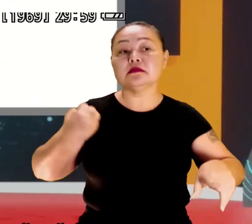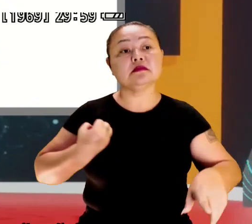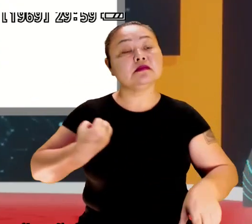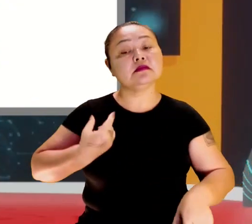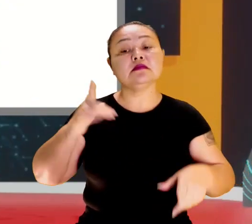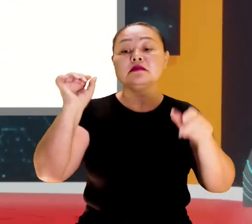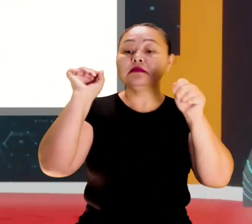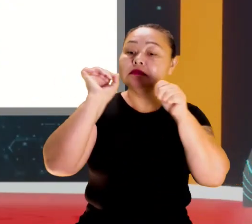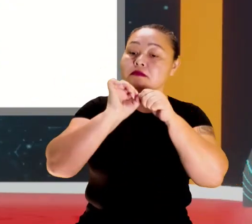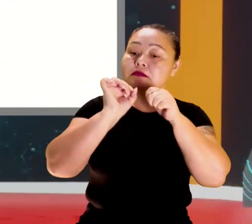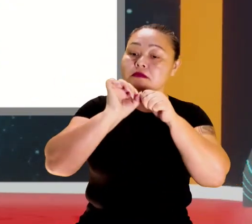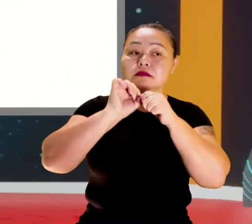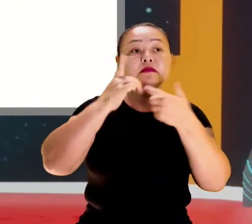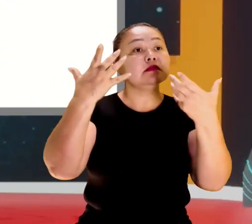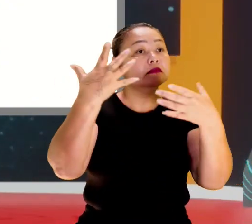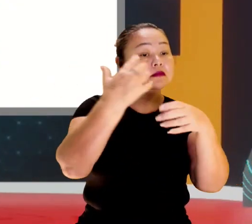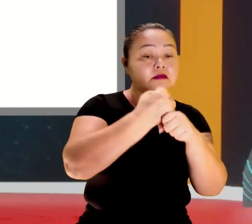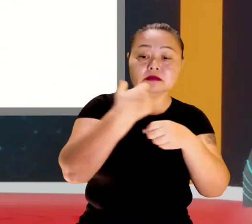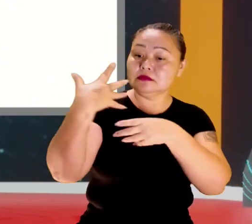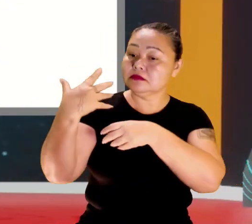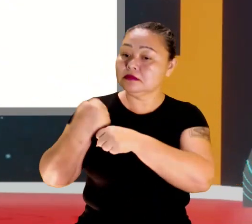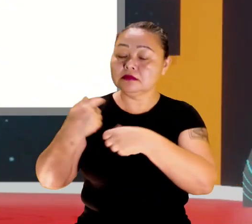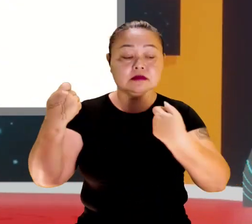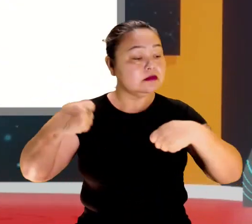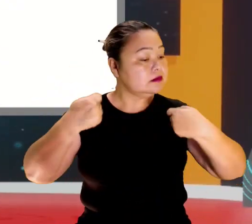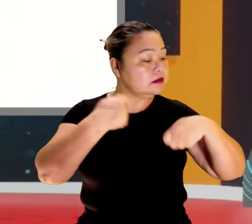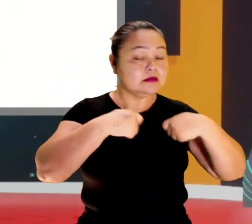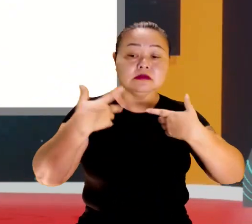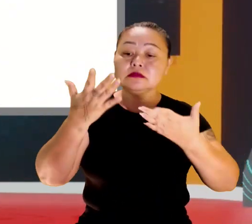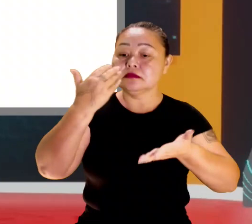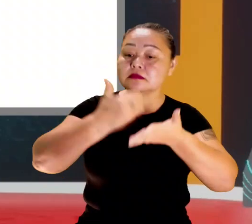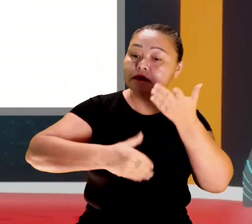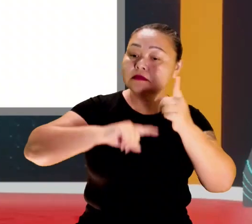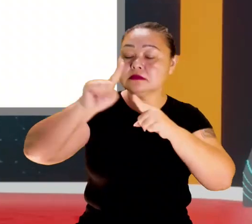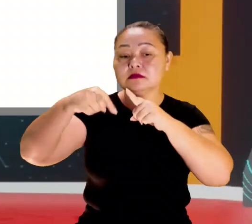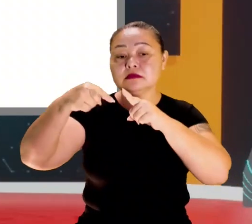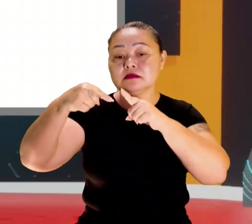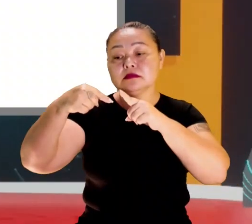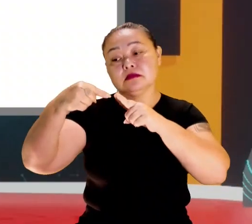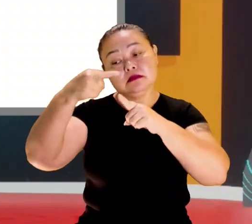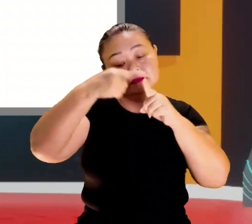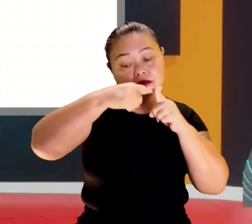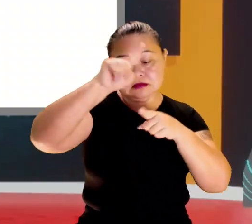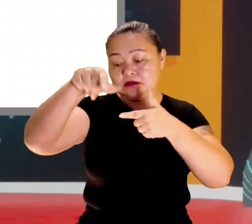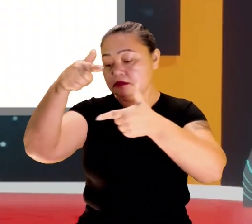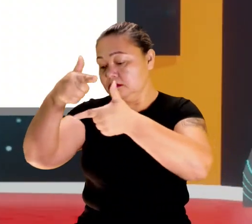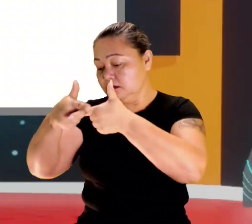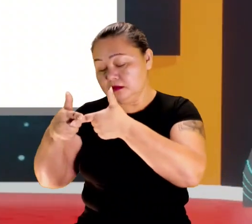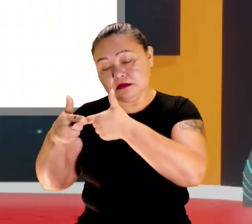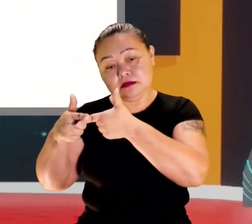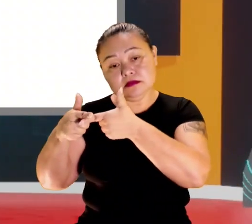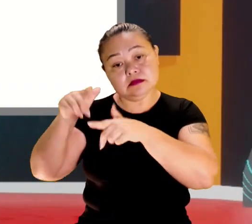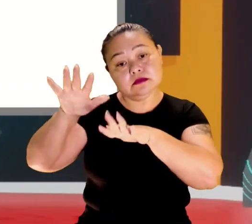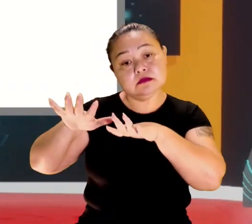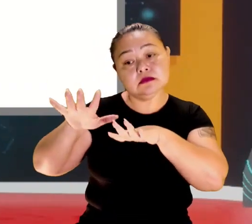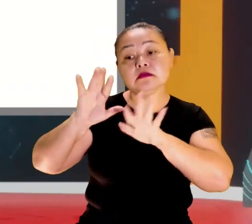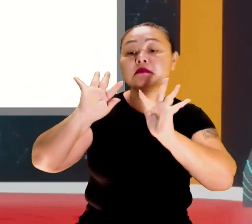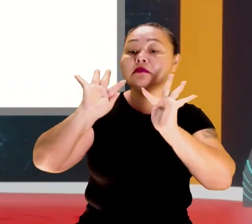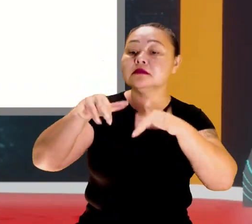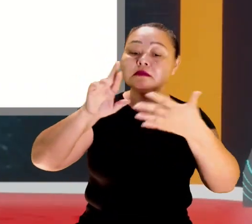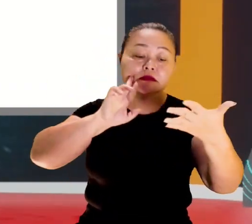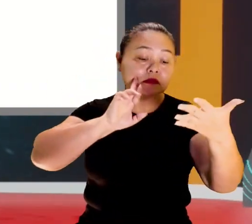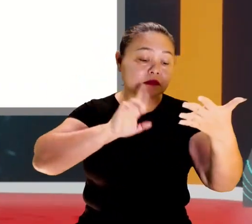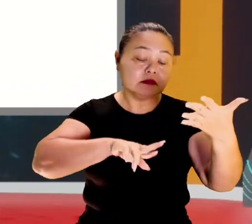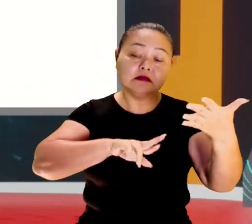realiza as operações necessárias, né? Tá somando, tá multiplicando, passa dividindo, né? E finalmente a